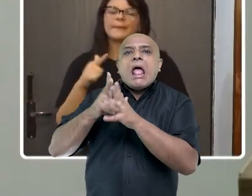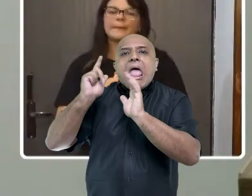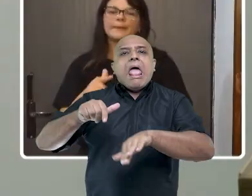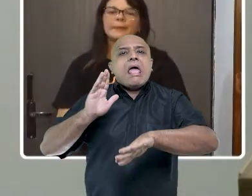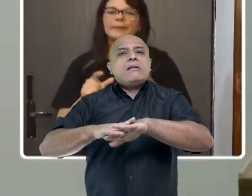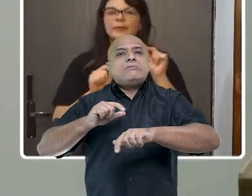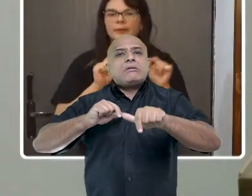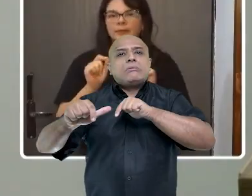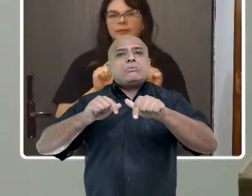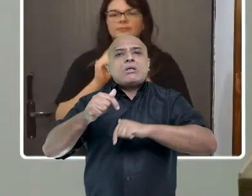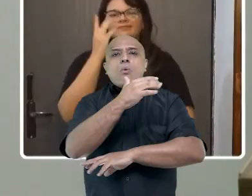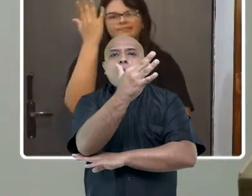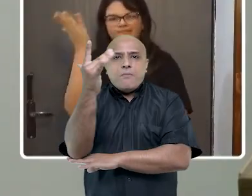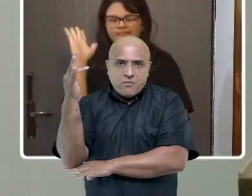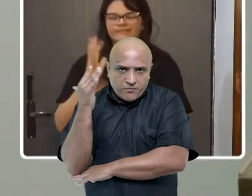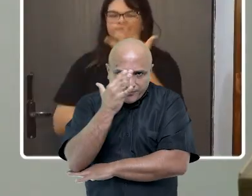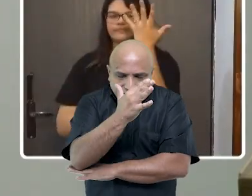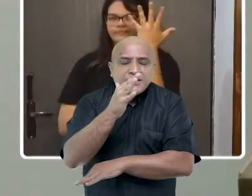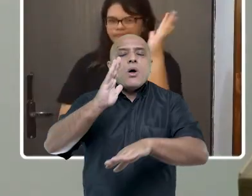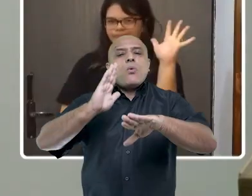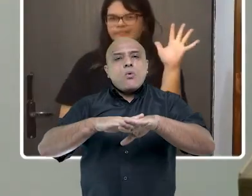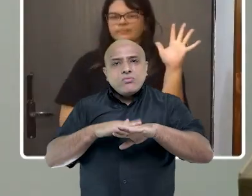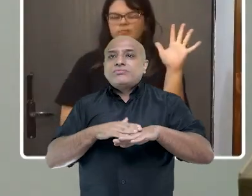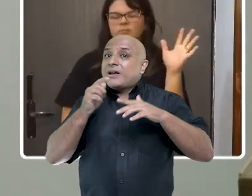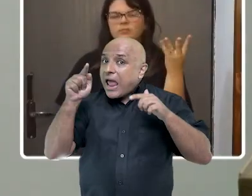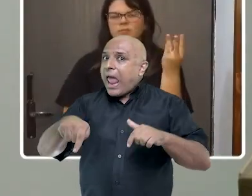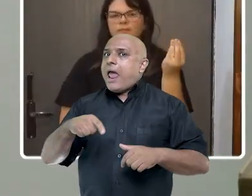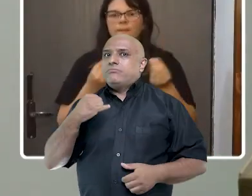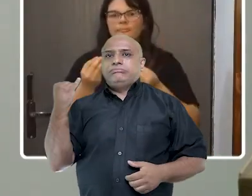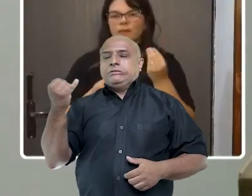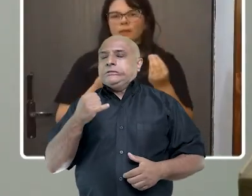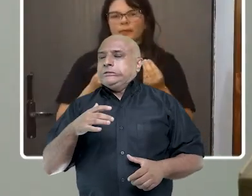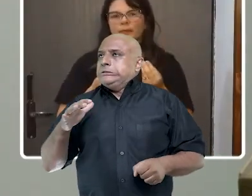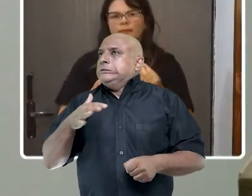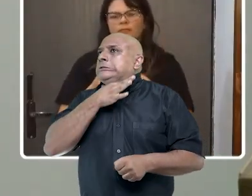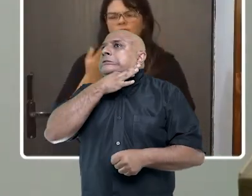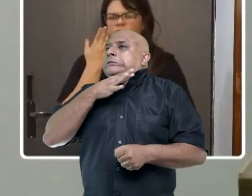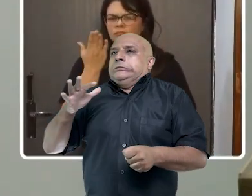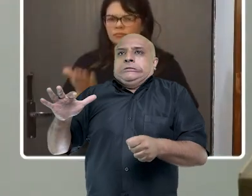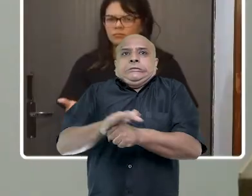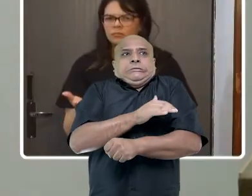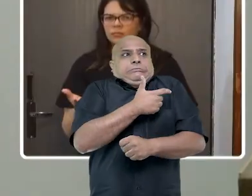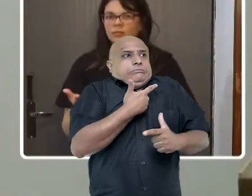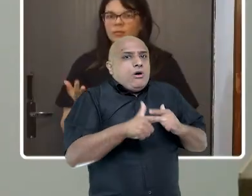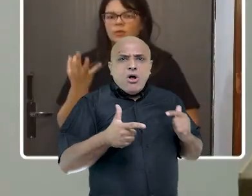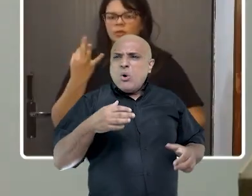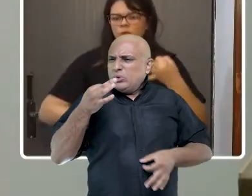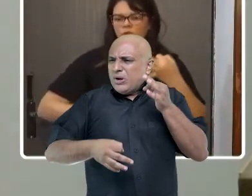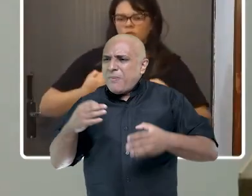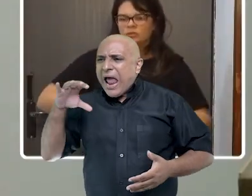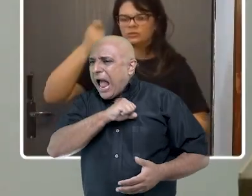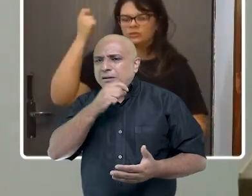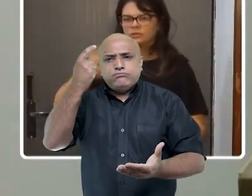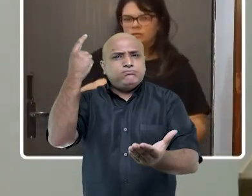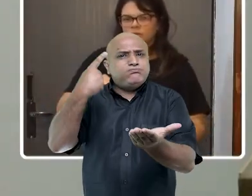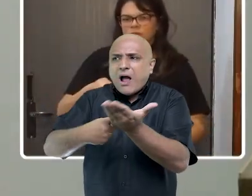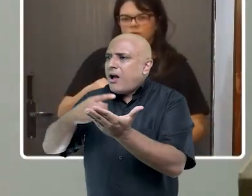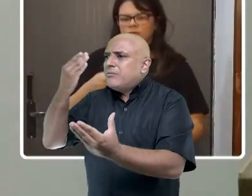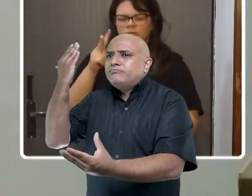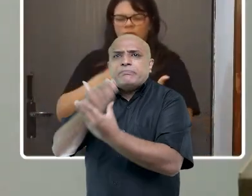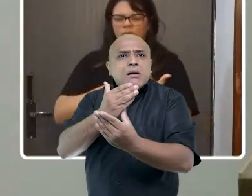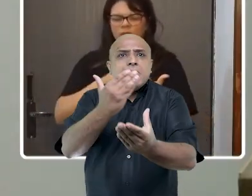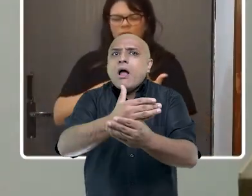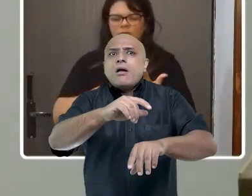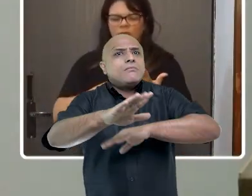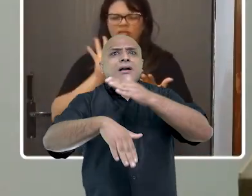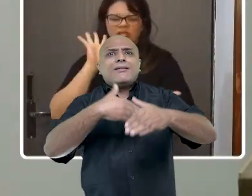execução ambiental. Execução ambiental, ele é um grande gargalo. O juiz ele vai bem rápido, ele sentencia, mas na hora de executar,